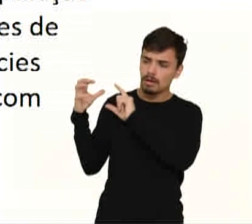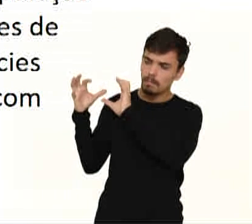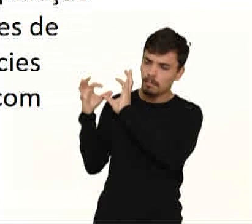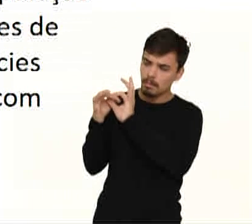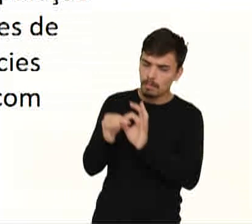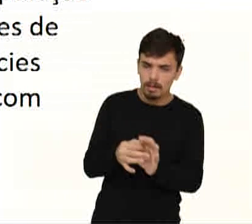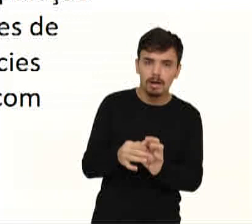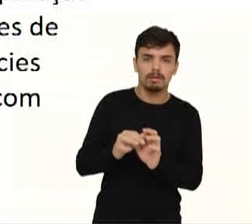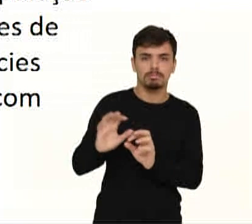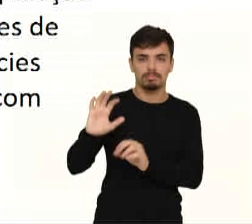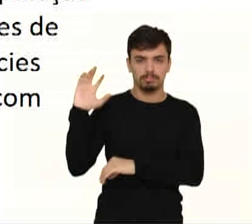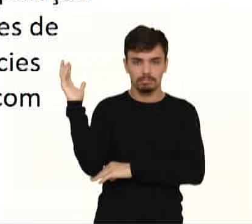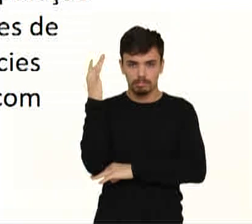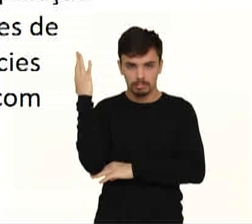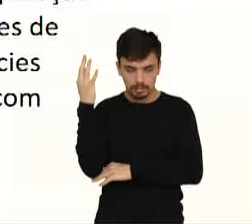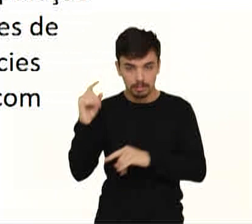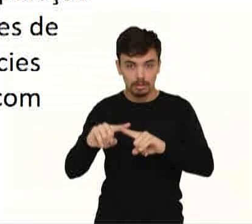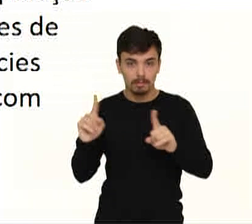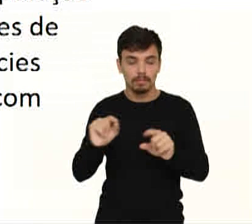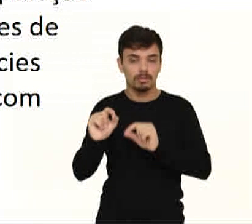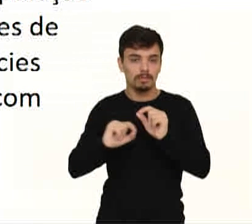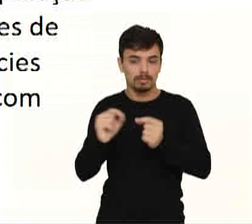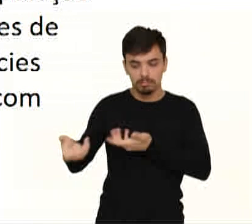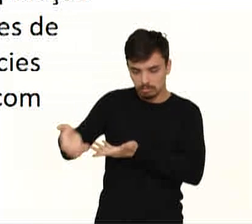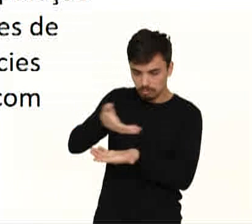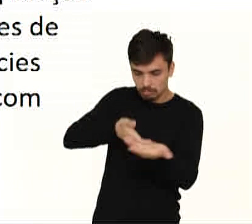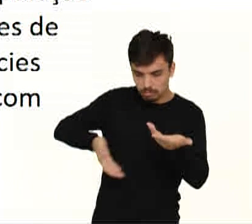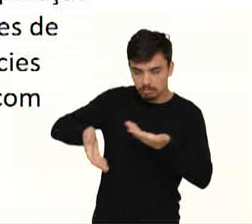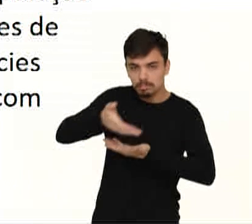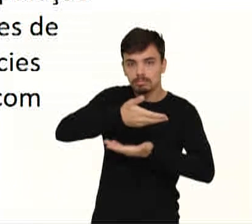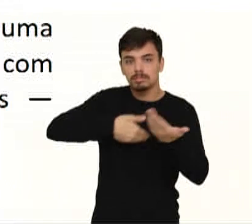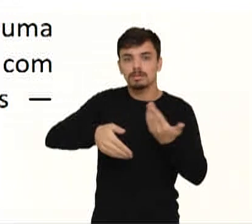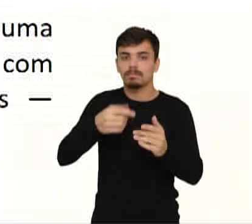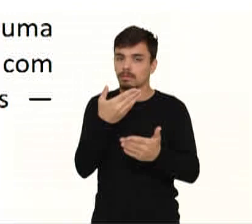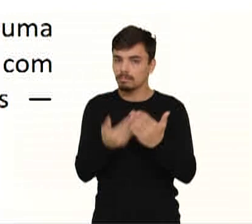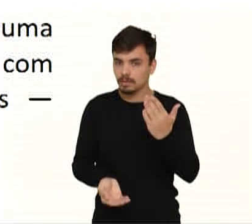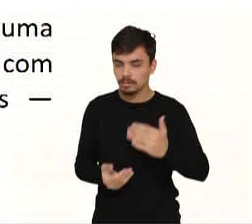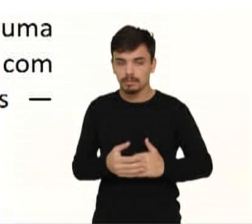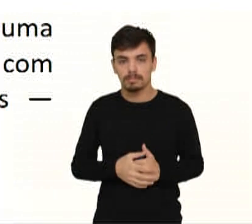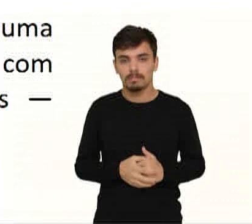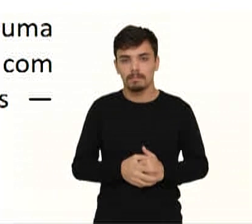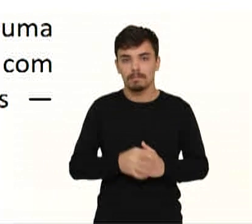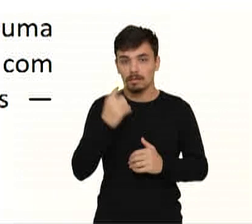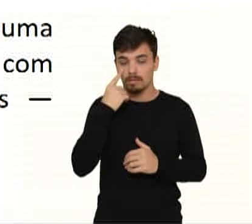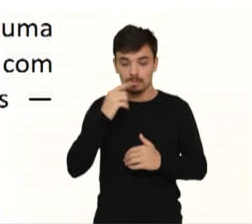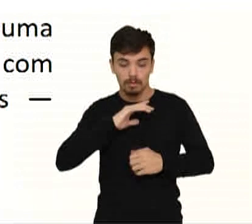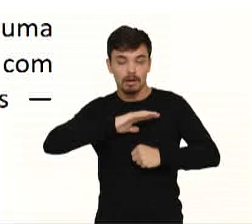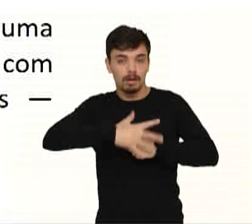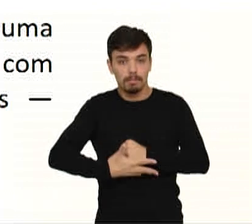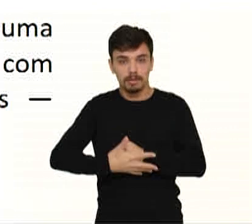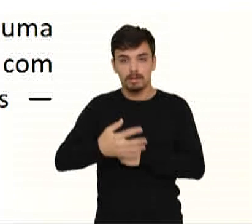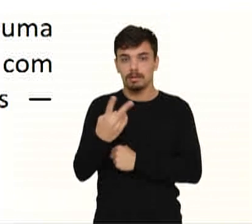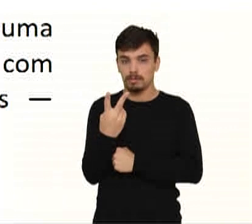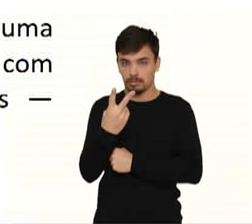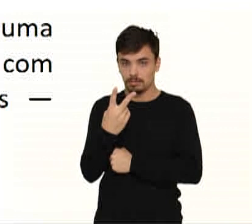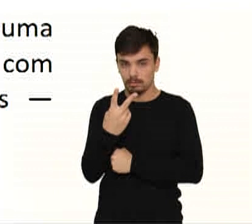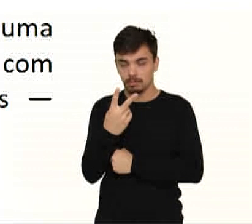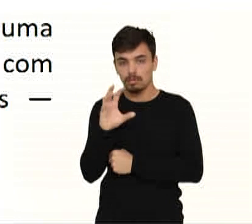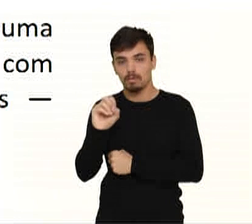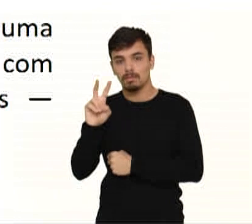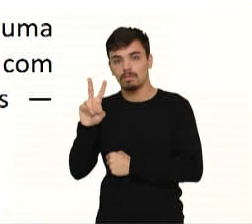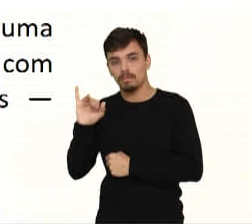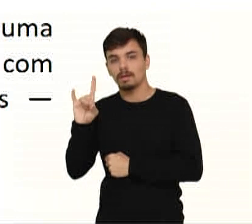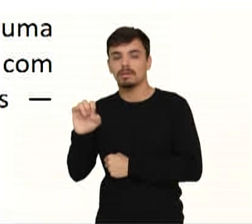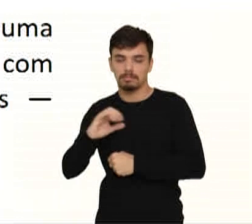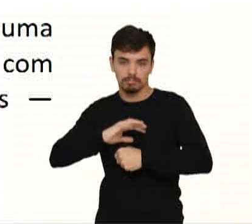que caem, as espécies com as quais elas interagem provavelmente também cairão. A pandemia de Covid-19, ligada ao comércio